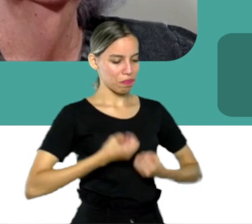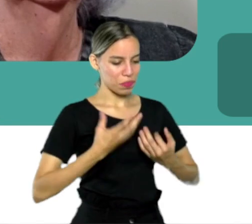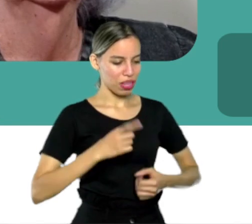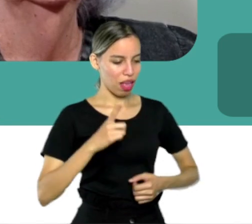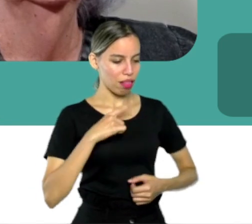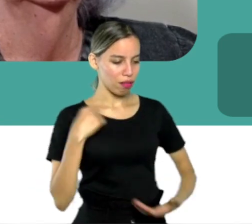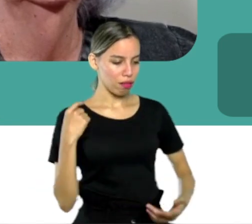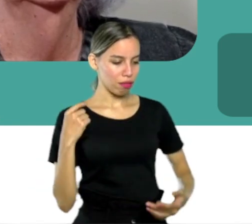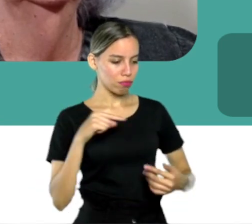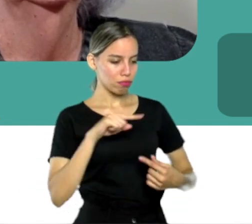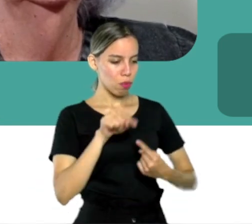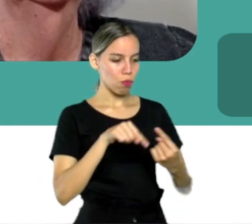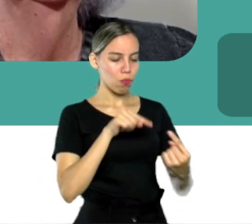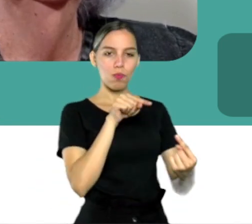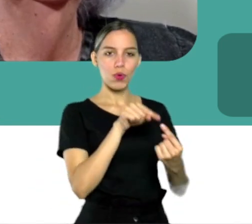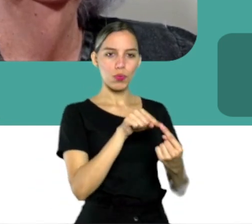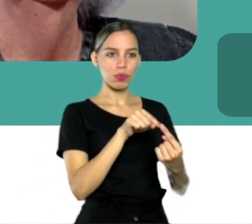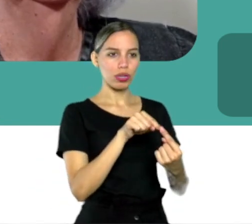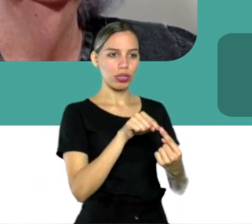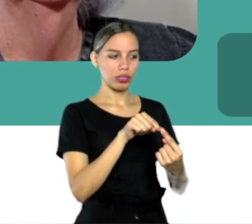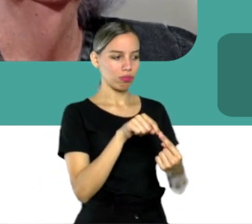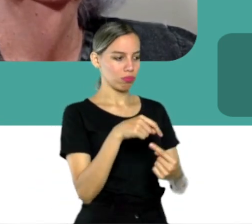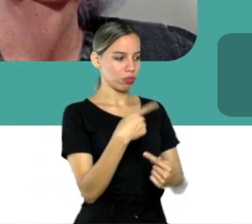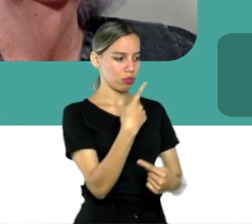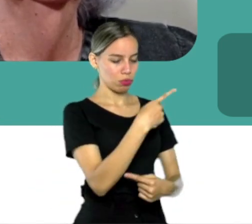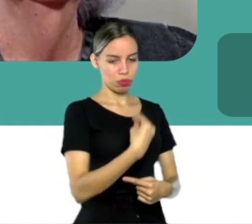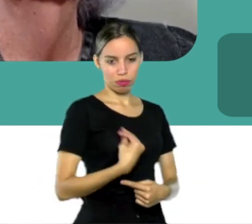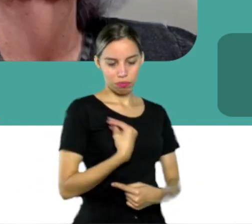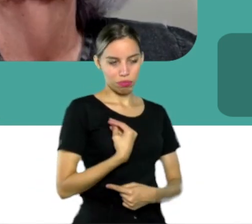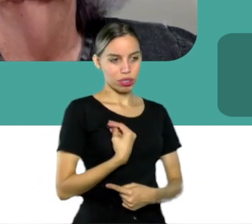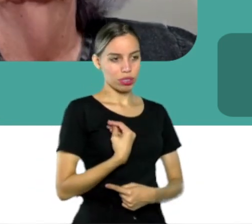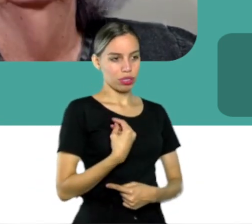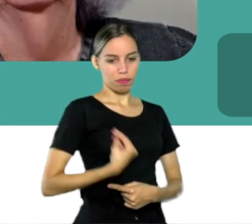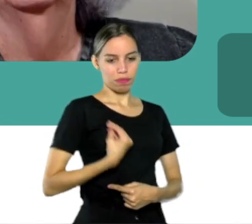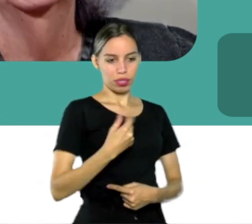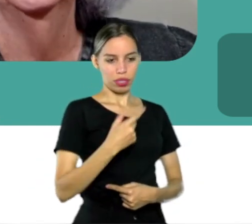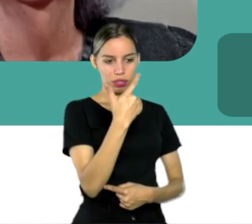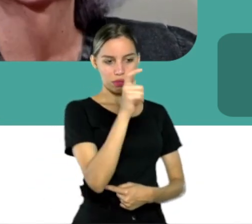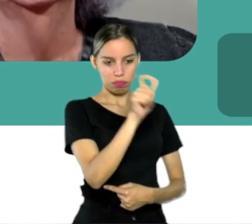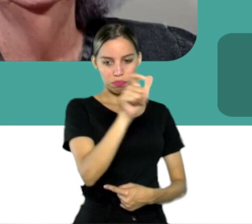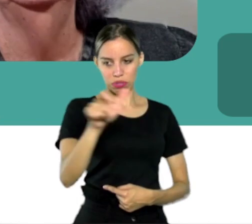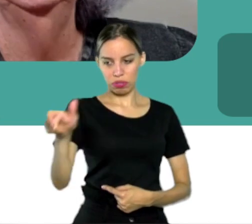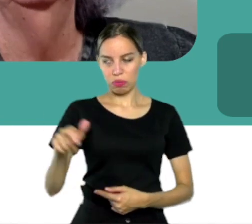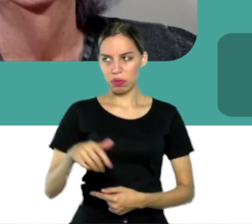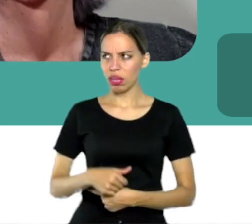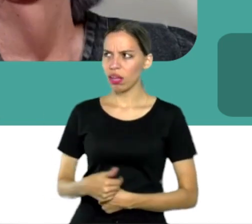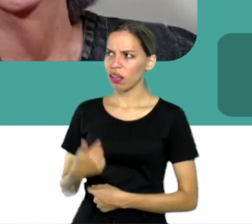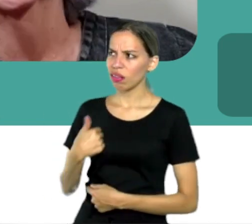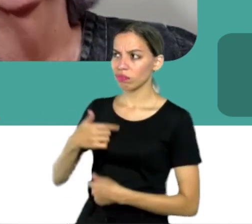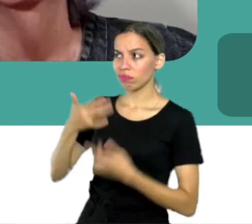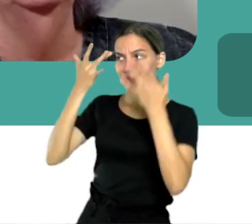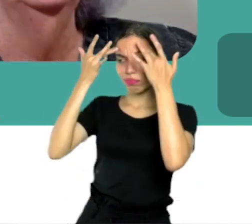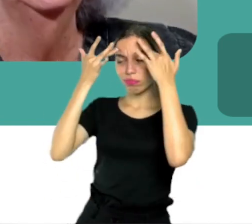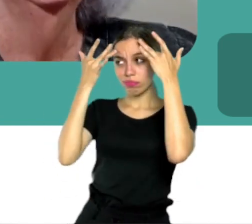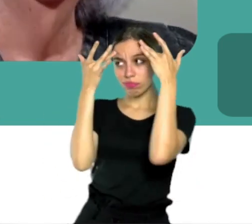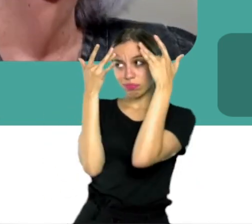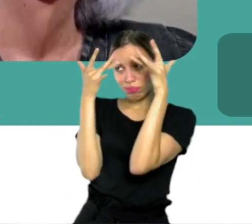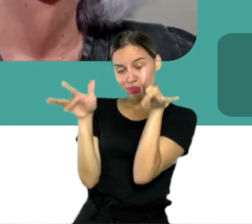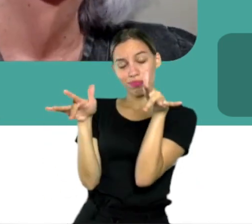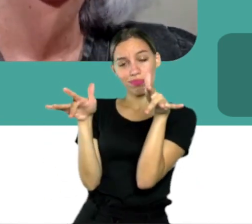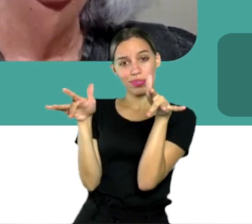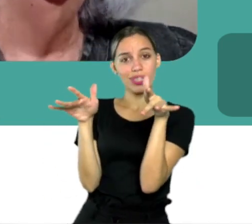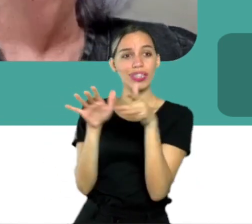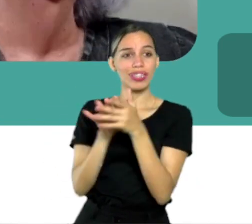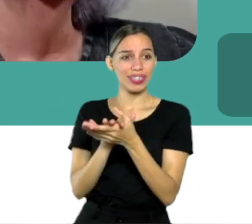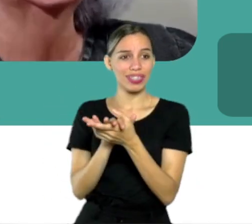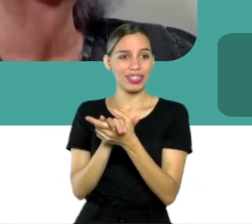dentro da vida das pessoas, como a Não arte, sei, né, como a embora eu música? acho Qual o